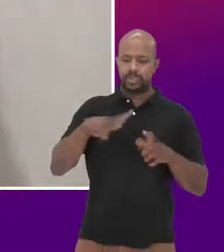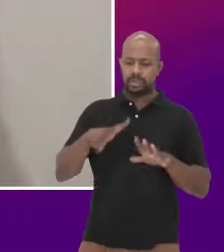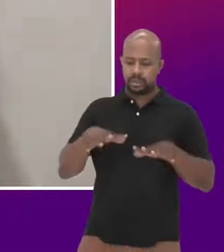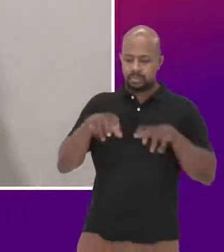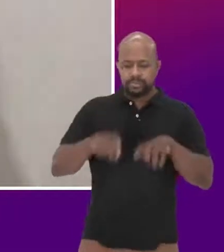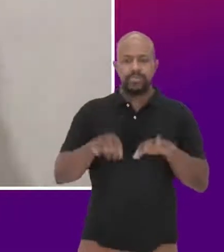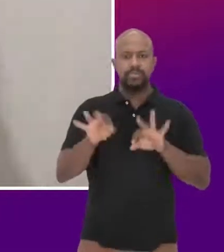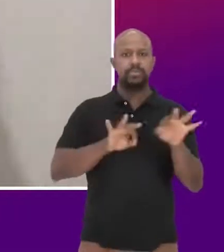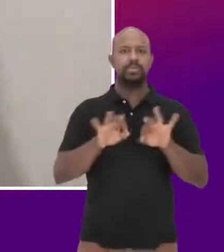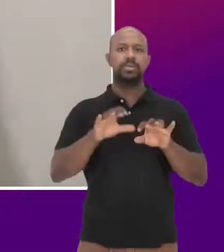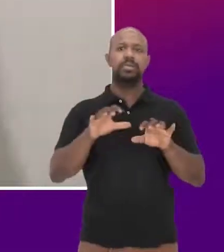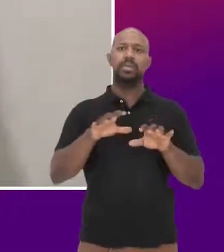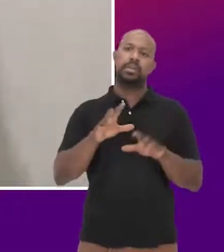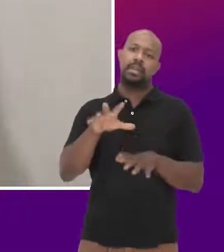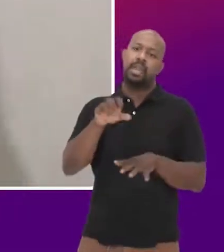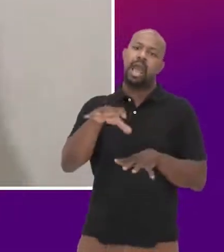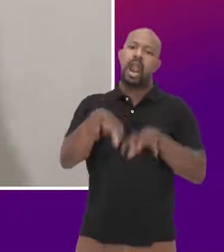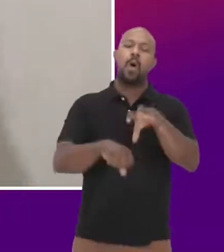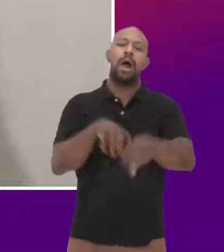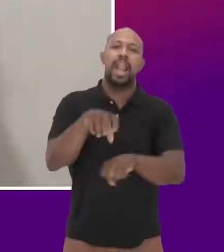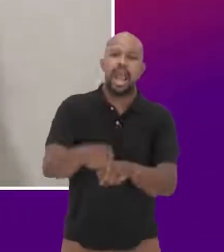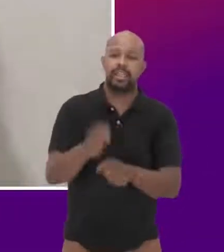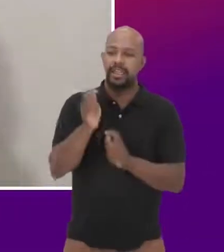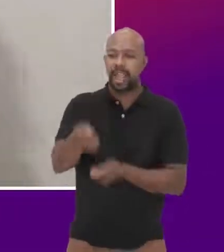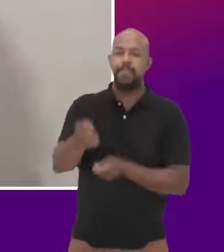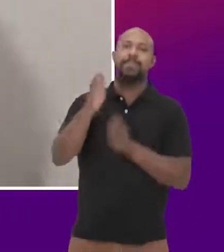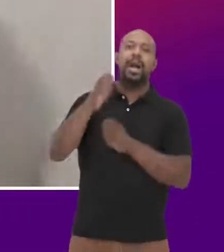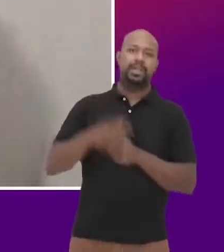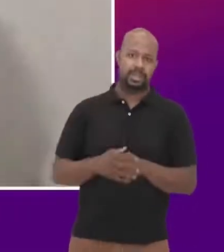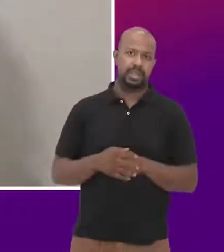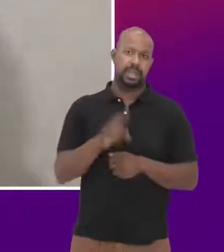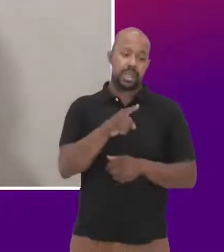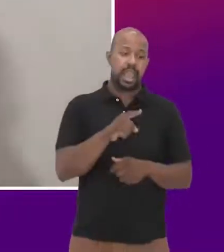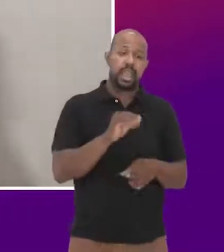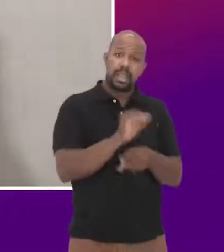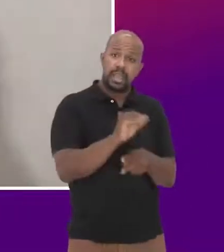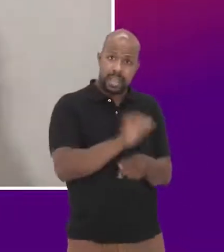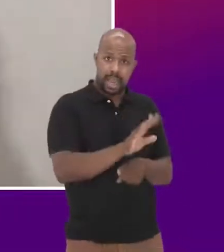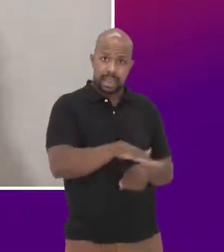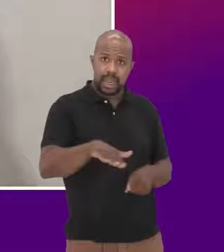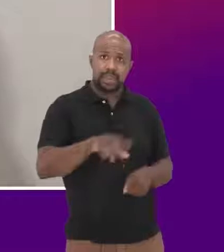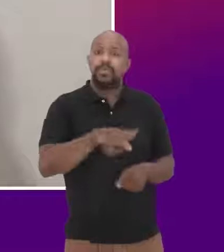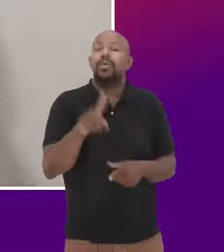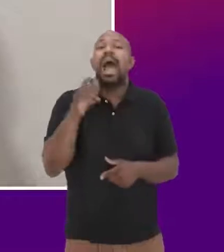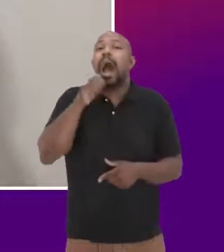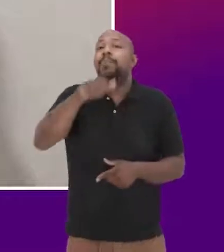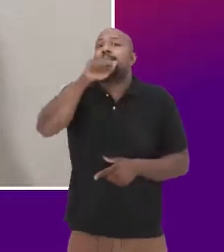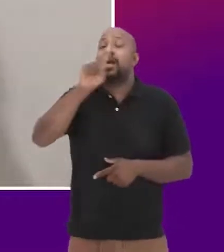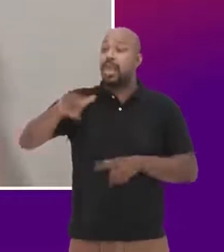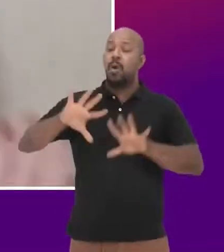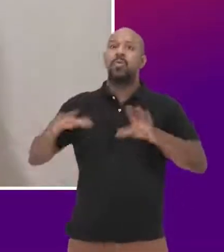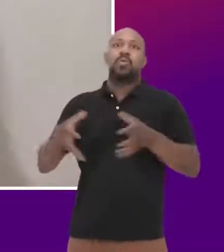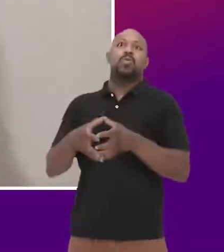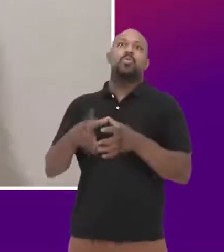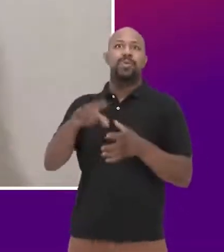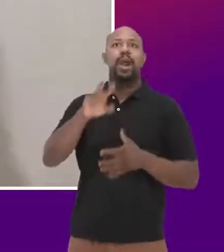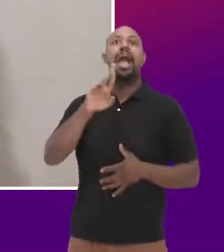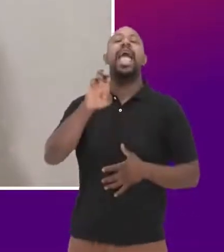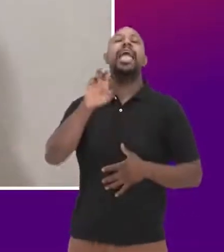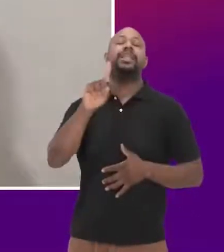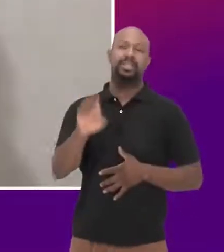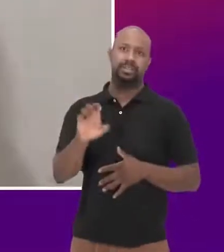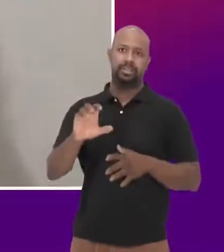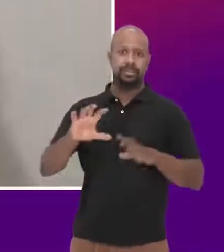cria a ordem da coleta e da pesca. Quem cria uma criança não é a mãe, é a aldeia, né? Então é a rede que